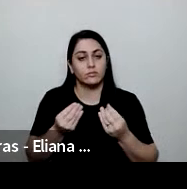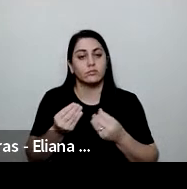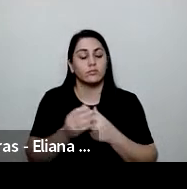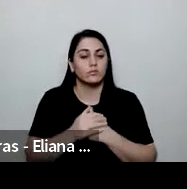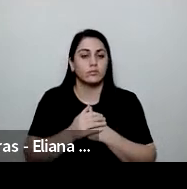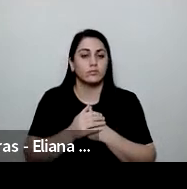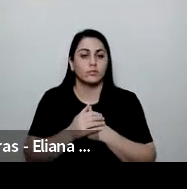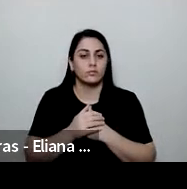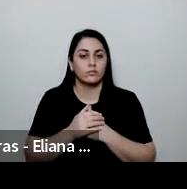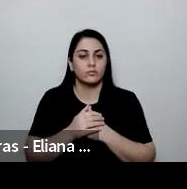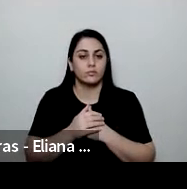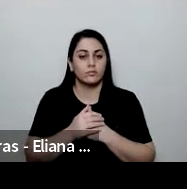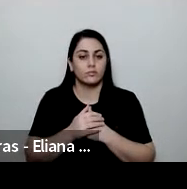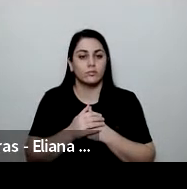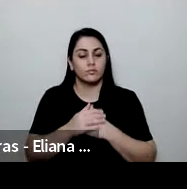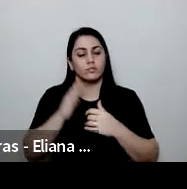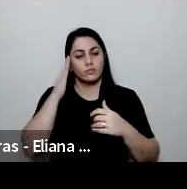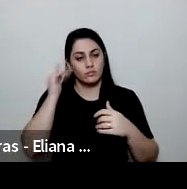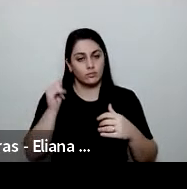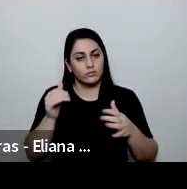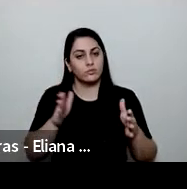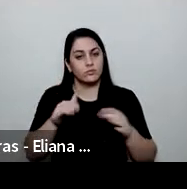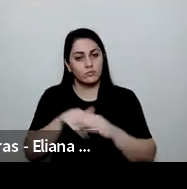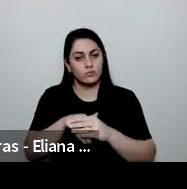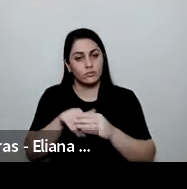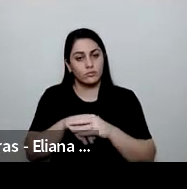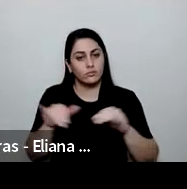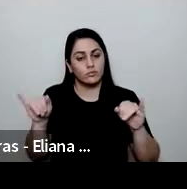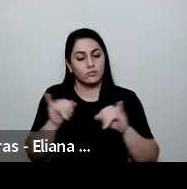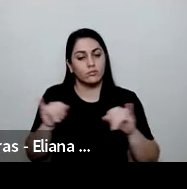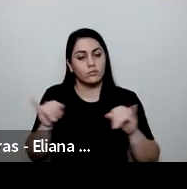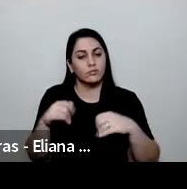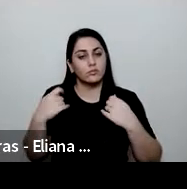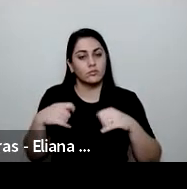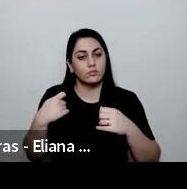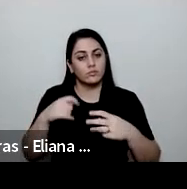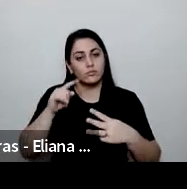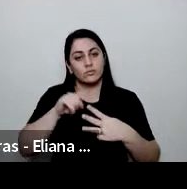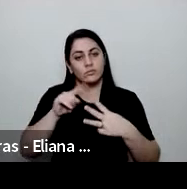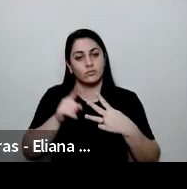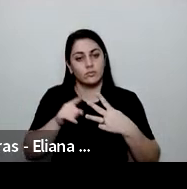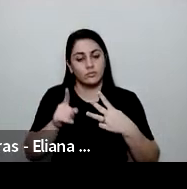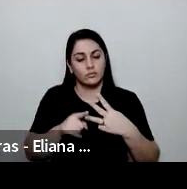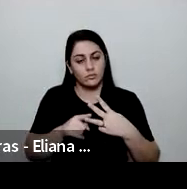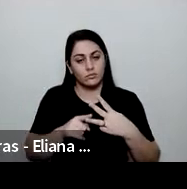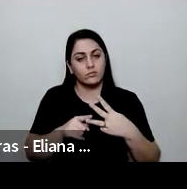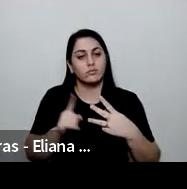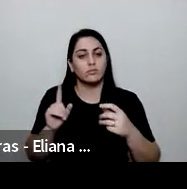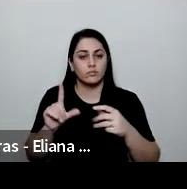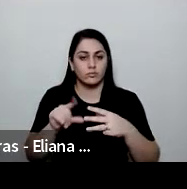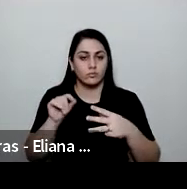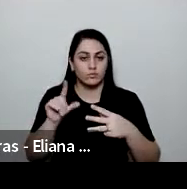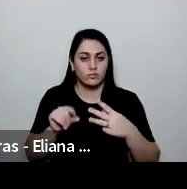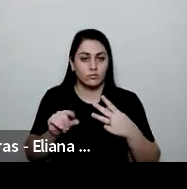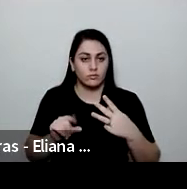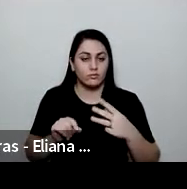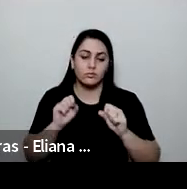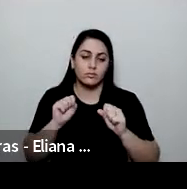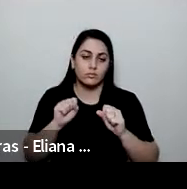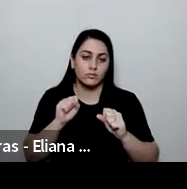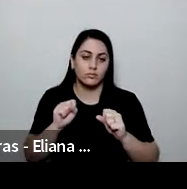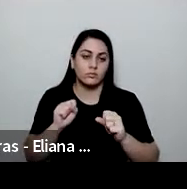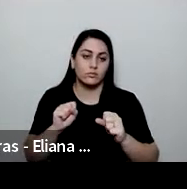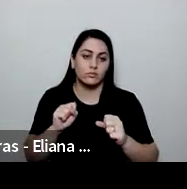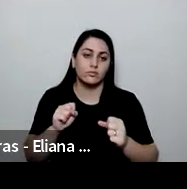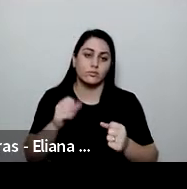é reconhecido o caráter Eleitoral da propaganda deve-se observar três parâmetros alternativo para concluir pela existência de